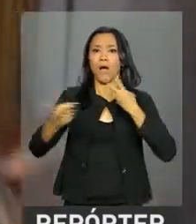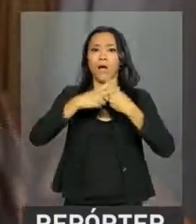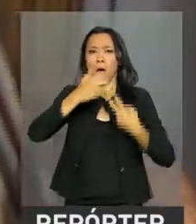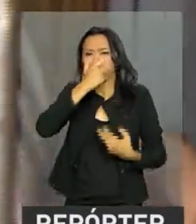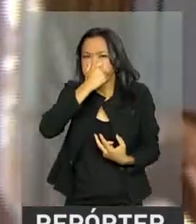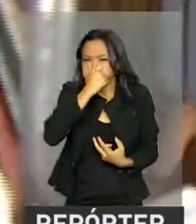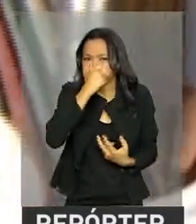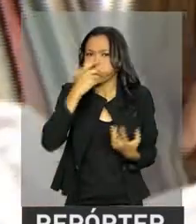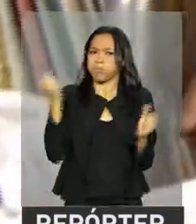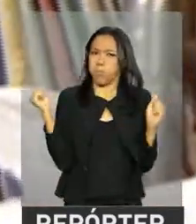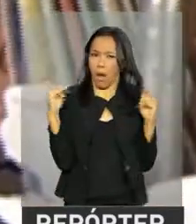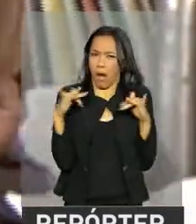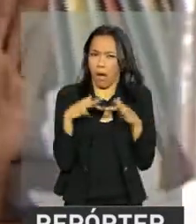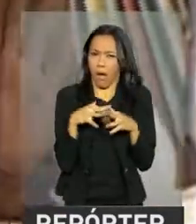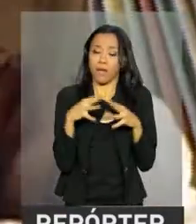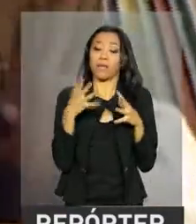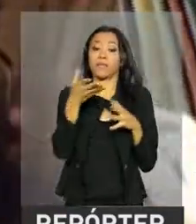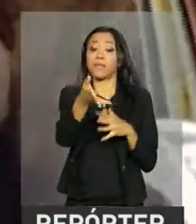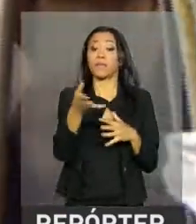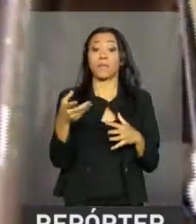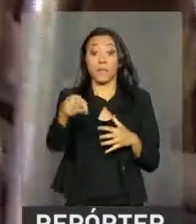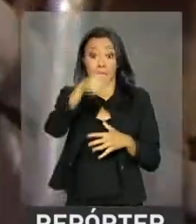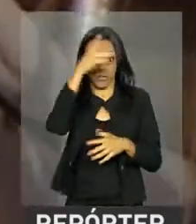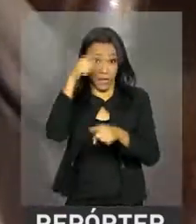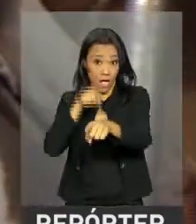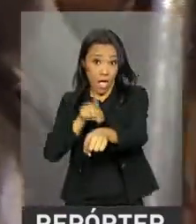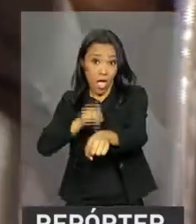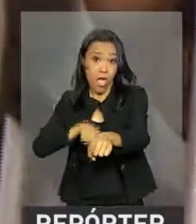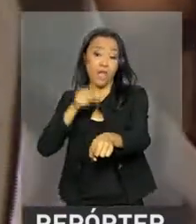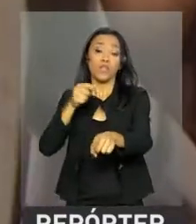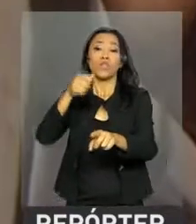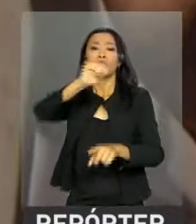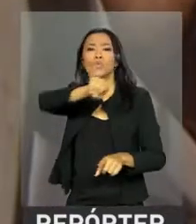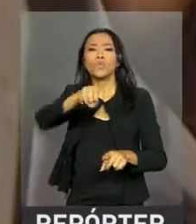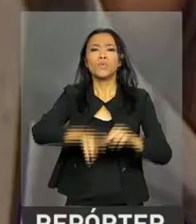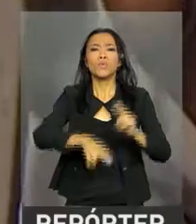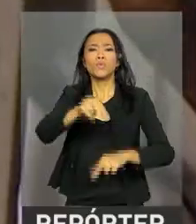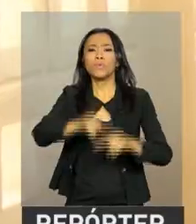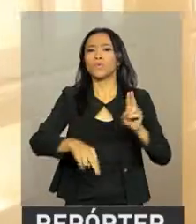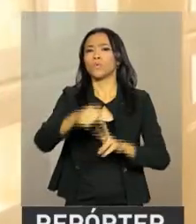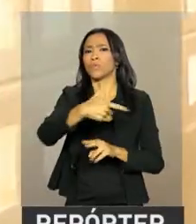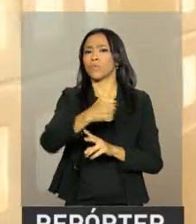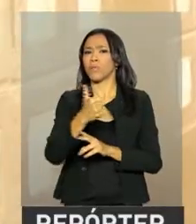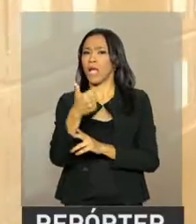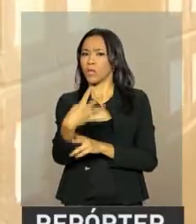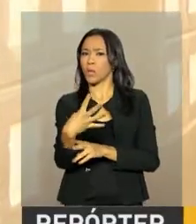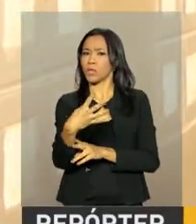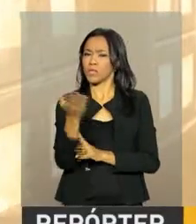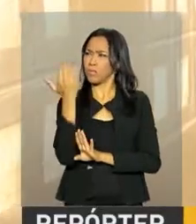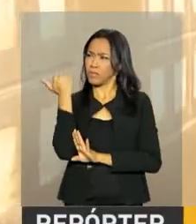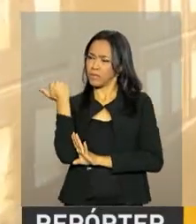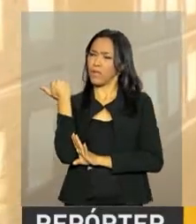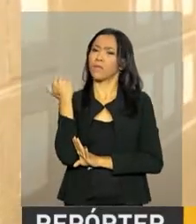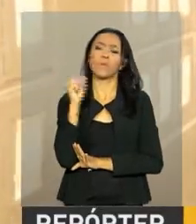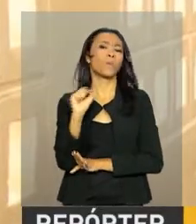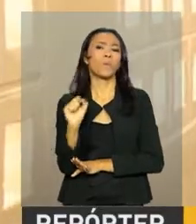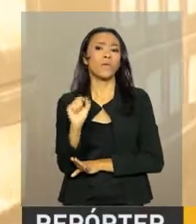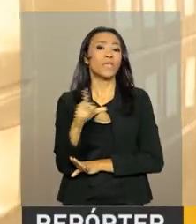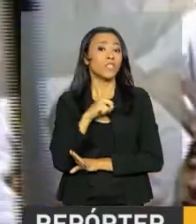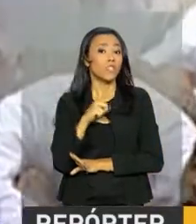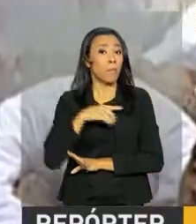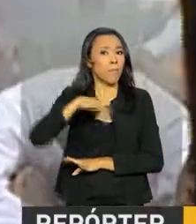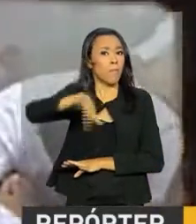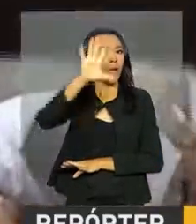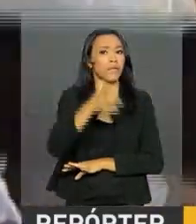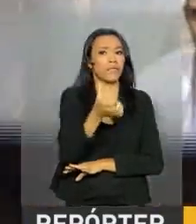dados mais recentes sobre a população carcerária de junho de 2014 havia no país naquela época mais de